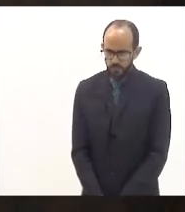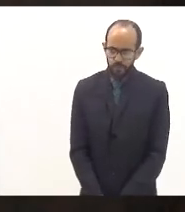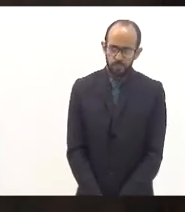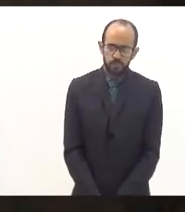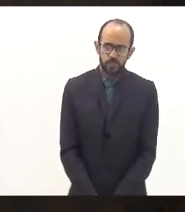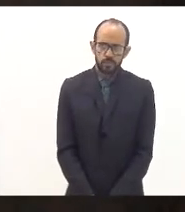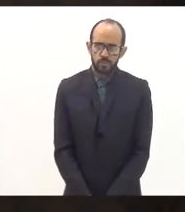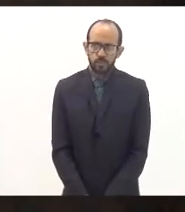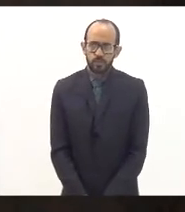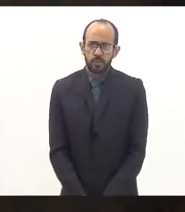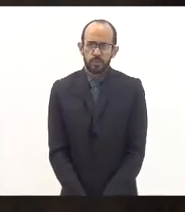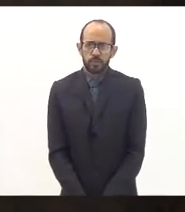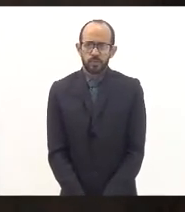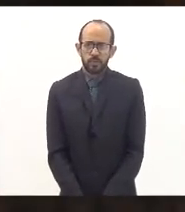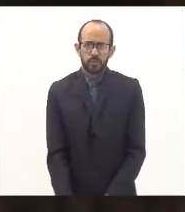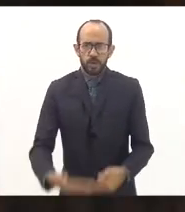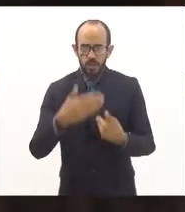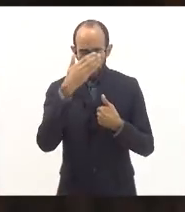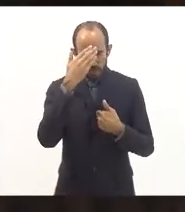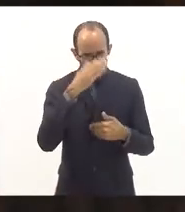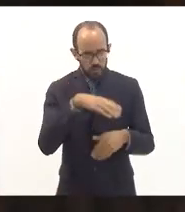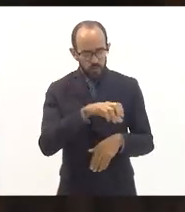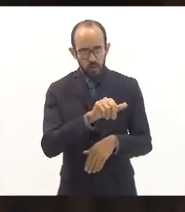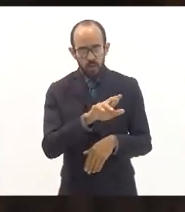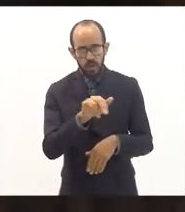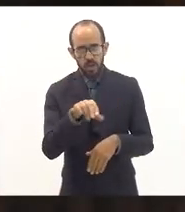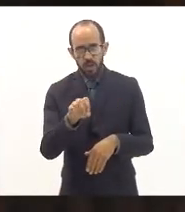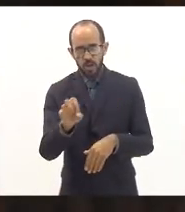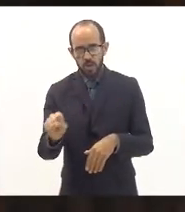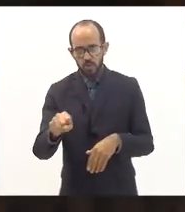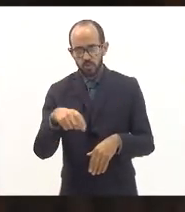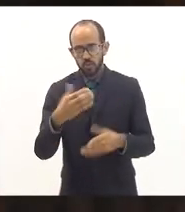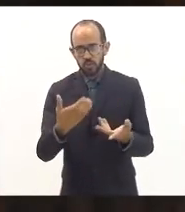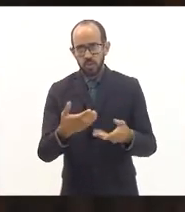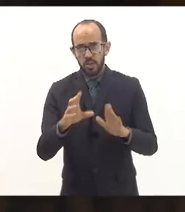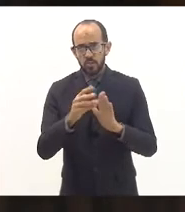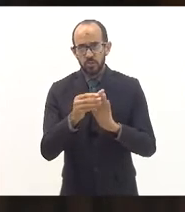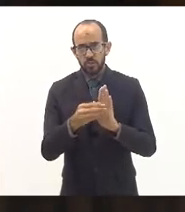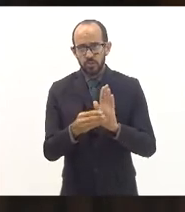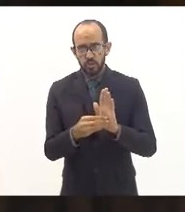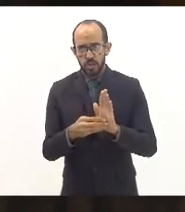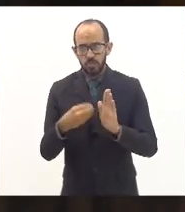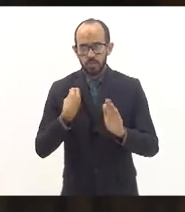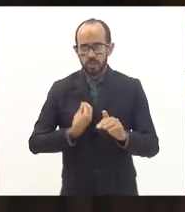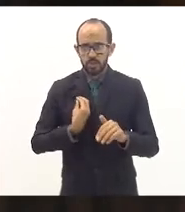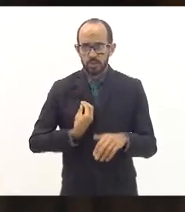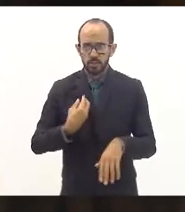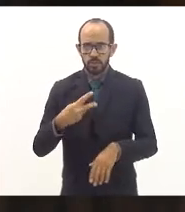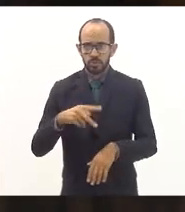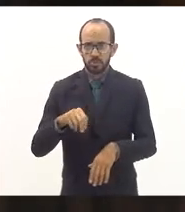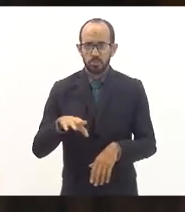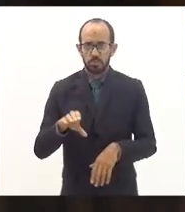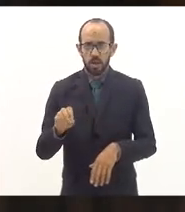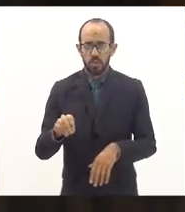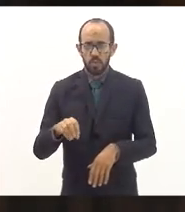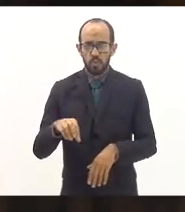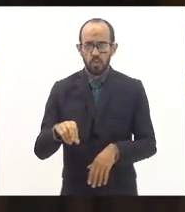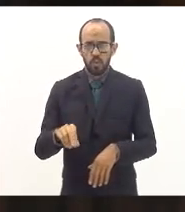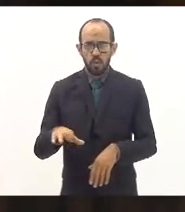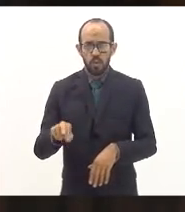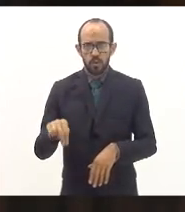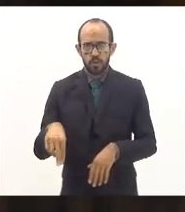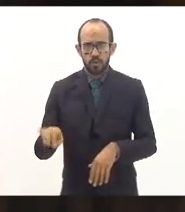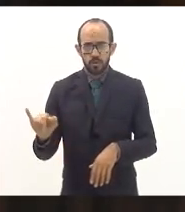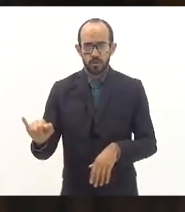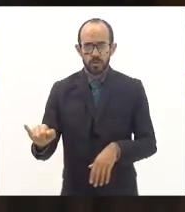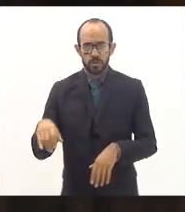Agradecendo ao Carlos Daltos Brizola, eu quero registrar aqui a presença de Paulo Orne, presidente da Associação